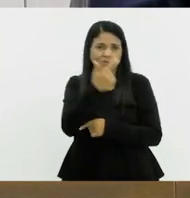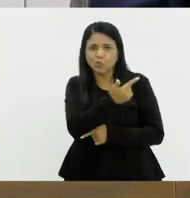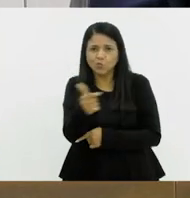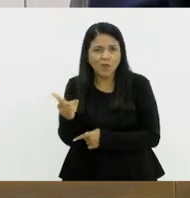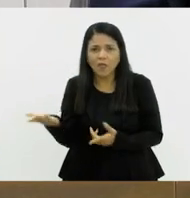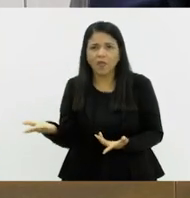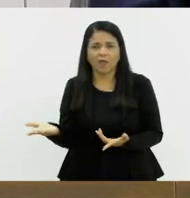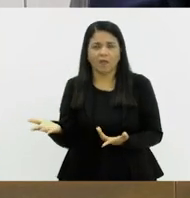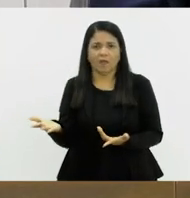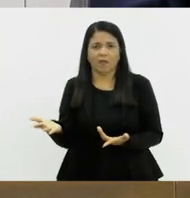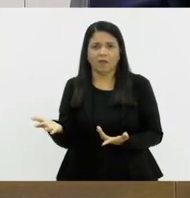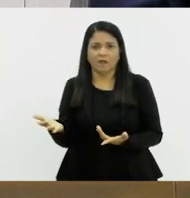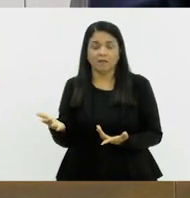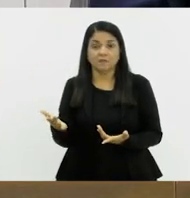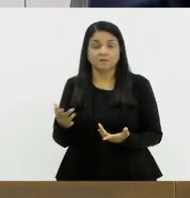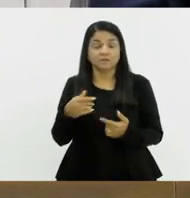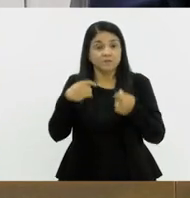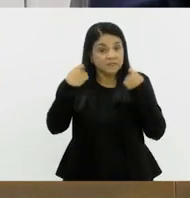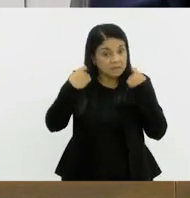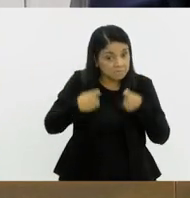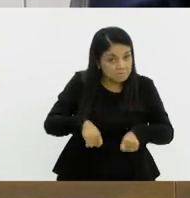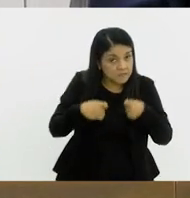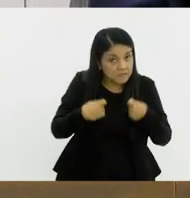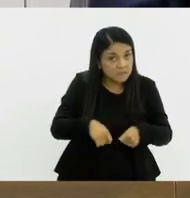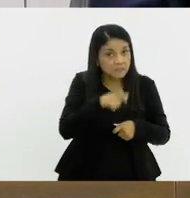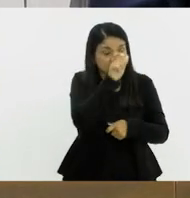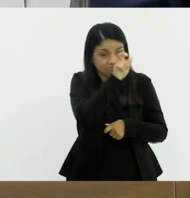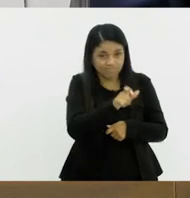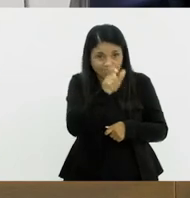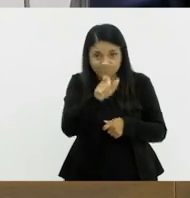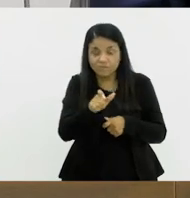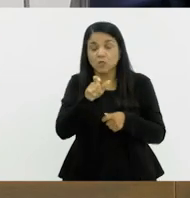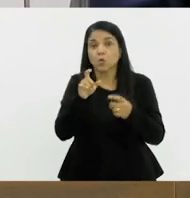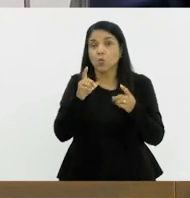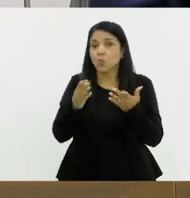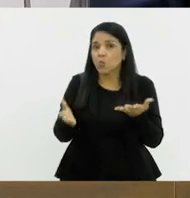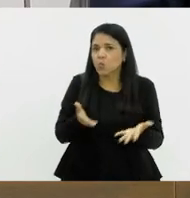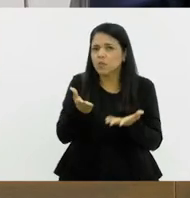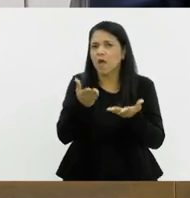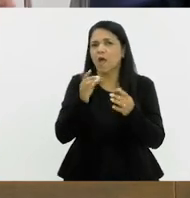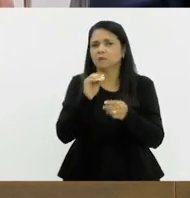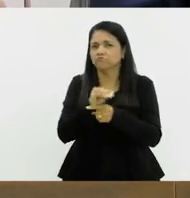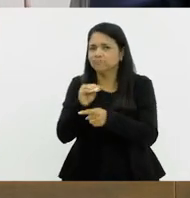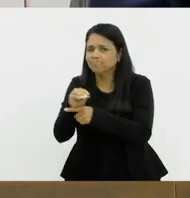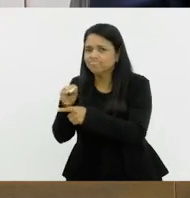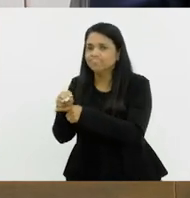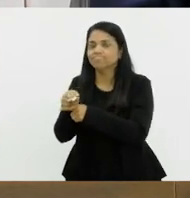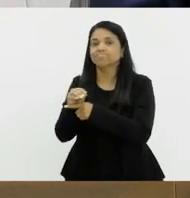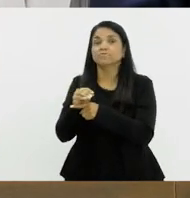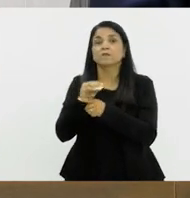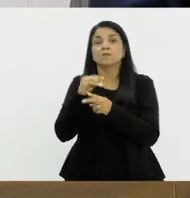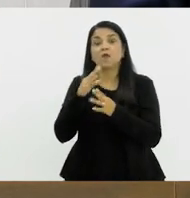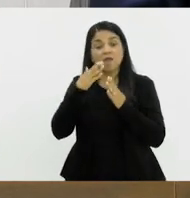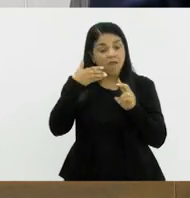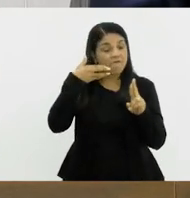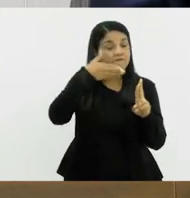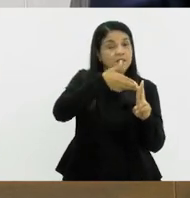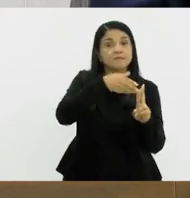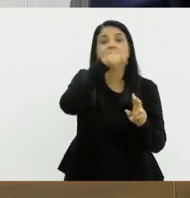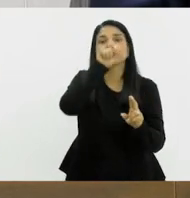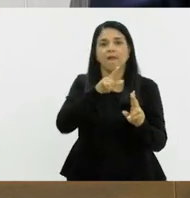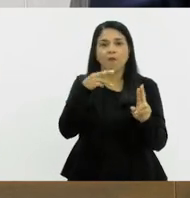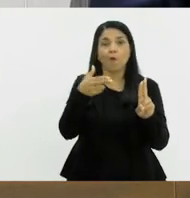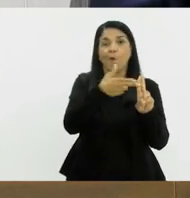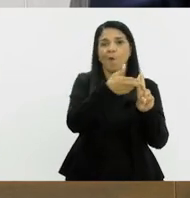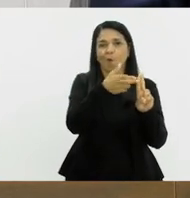né? Todas aquelas que precisam de algum cuidado clínico, elas já vão para a UPA, que serve de referência, e é onde as pessoas morrem,